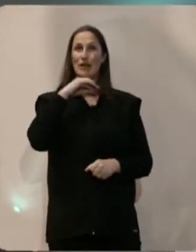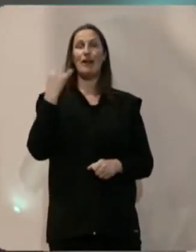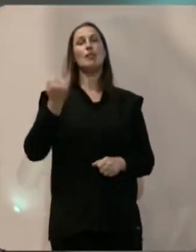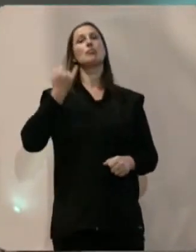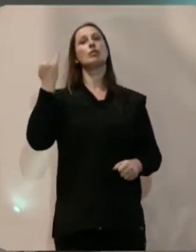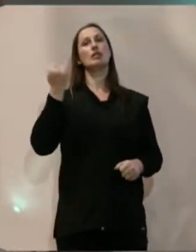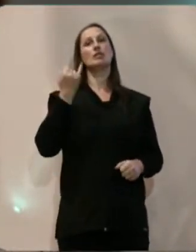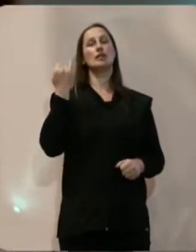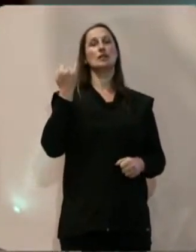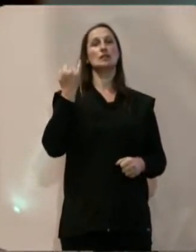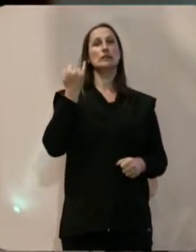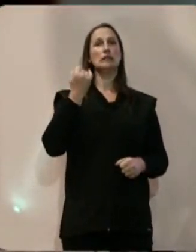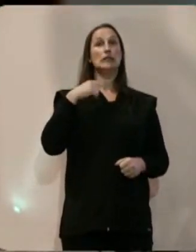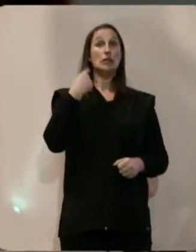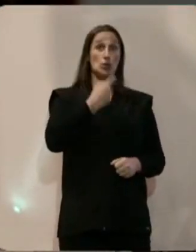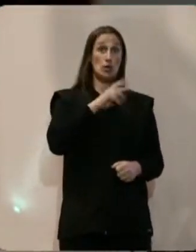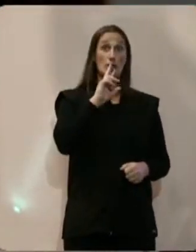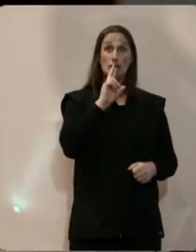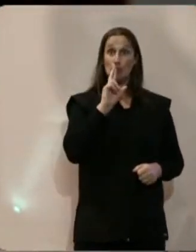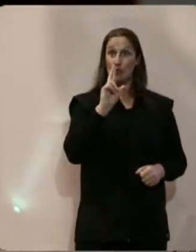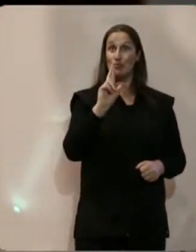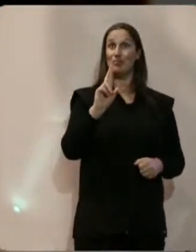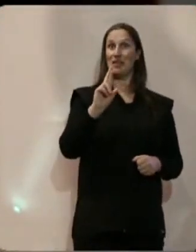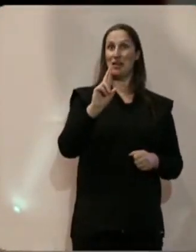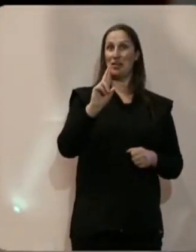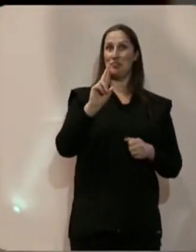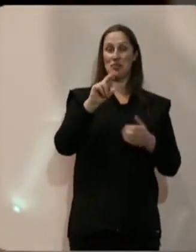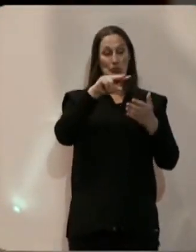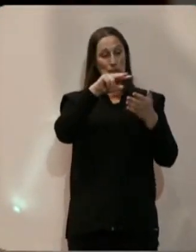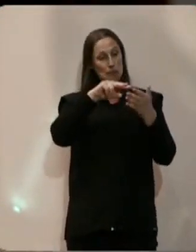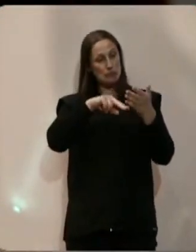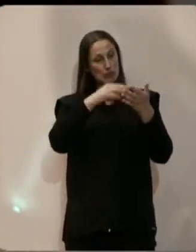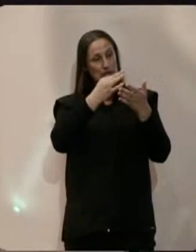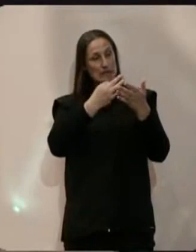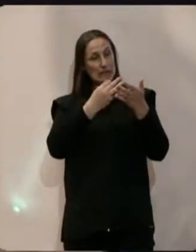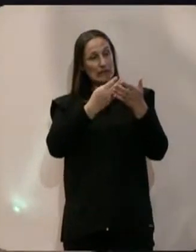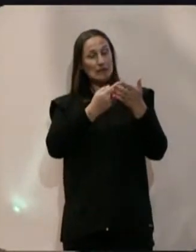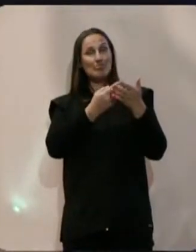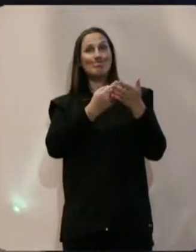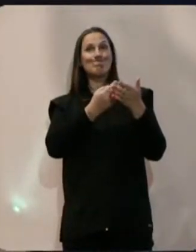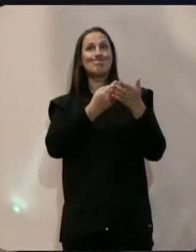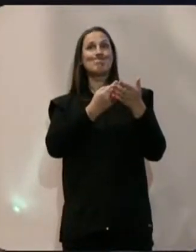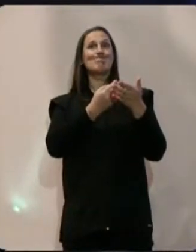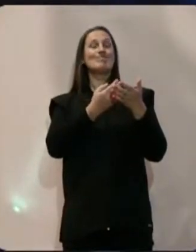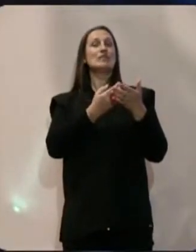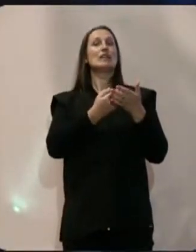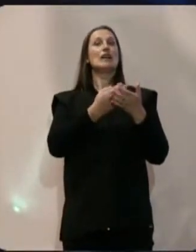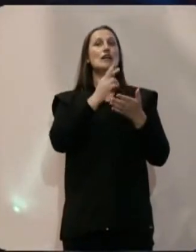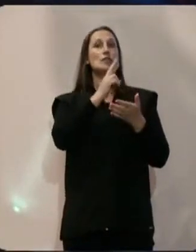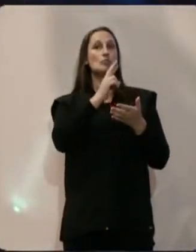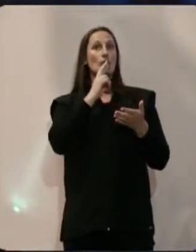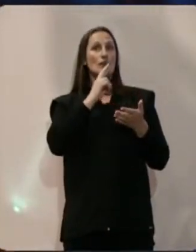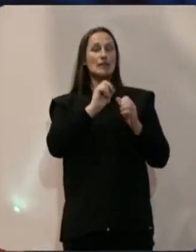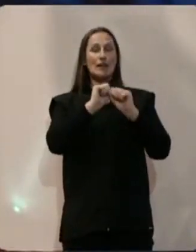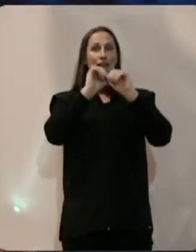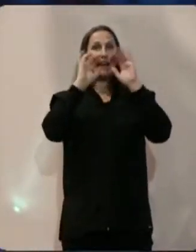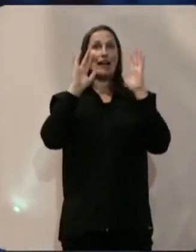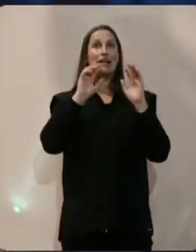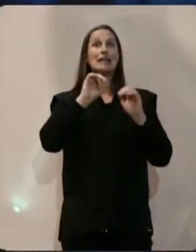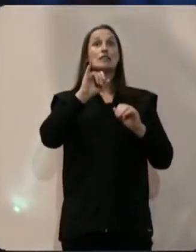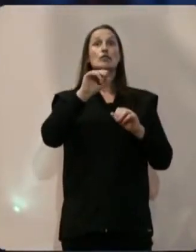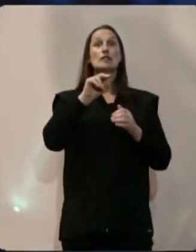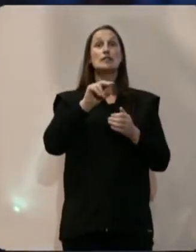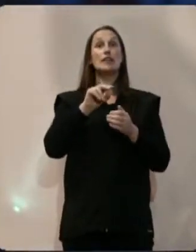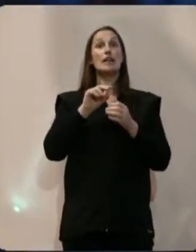importante? E aí nós respondemos essa pergunta olhando para o texto, e a resposta era clara: se você não permanece em